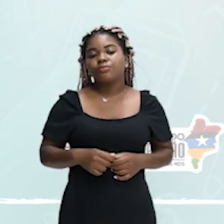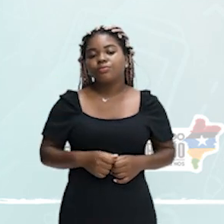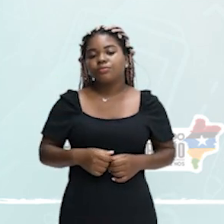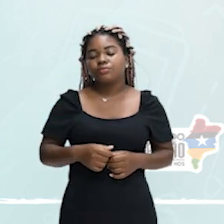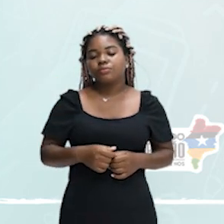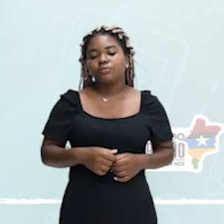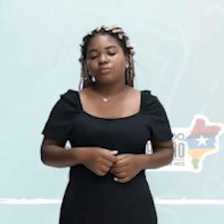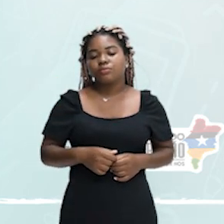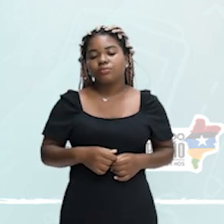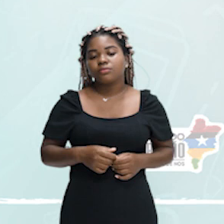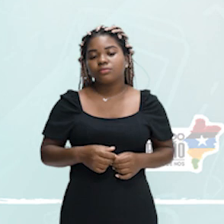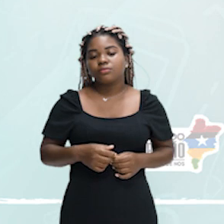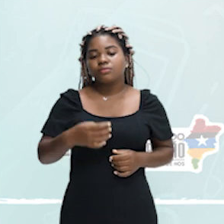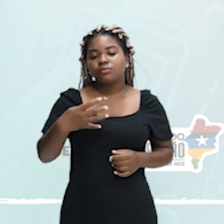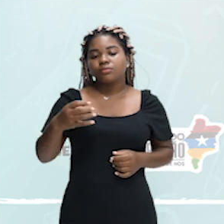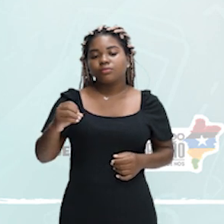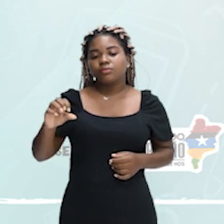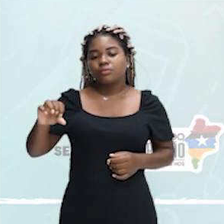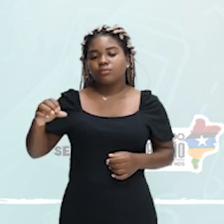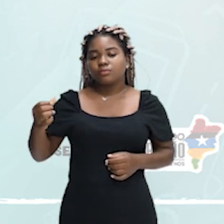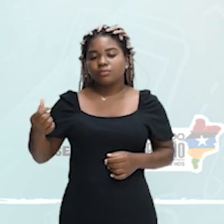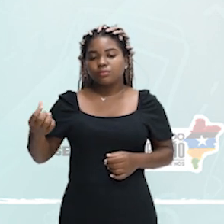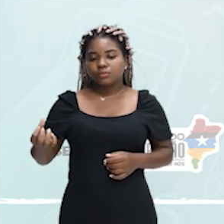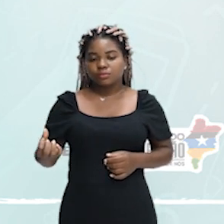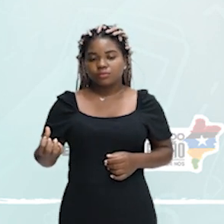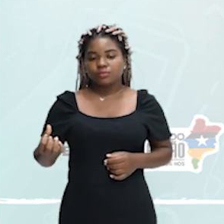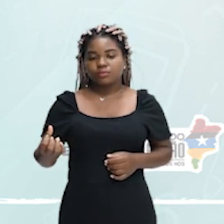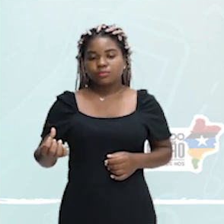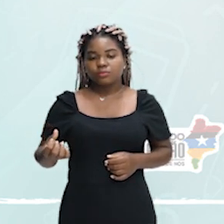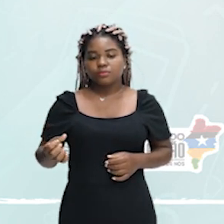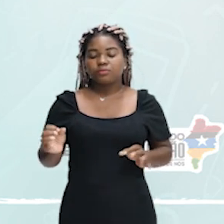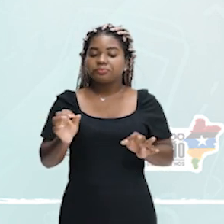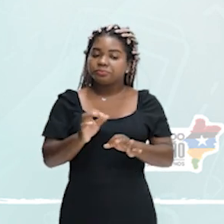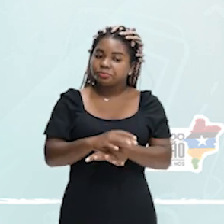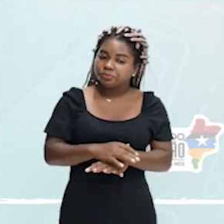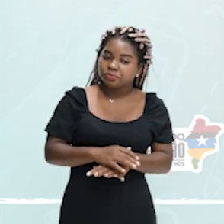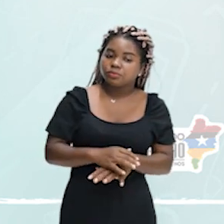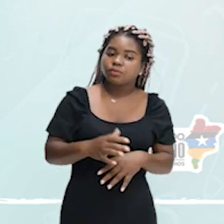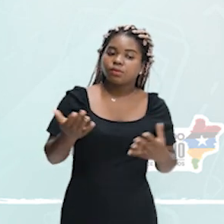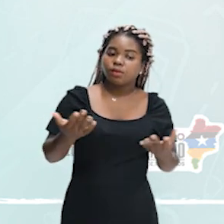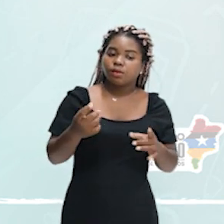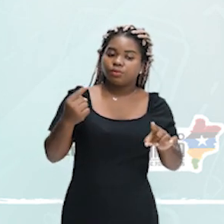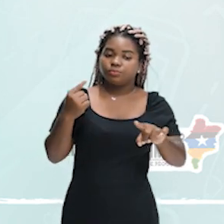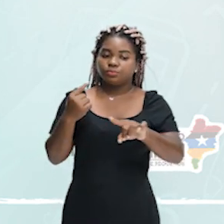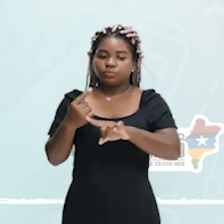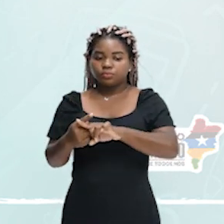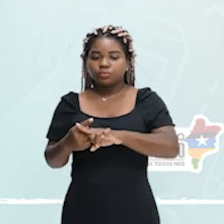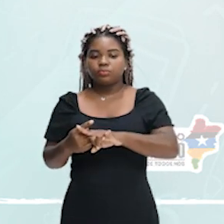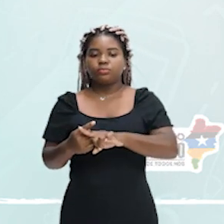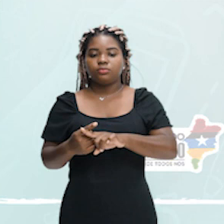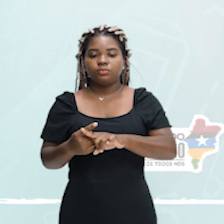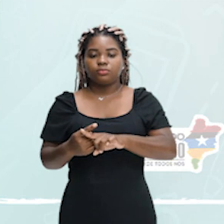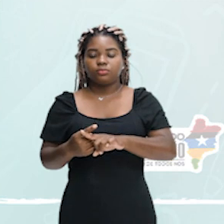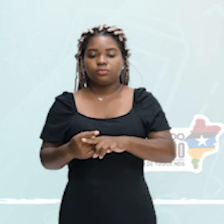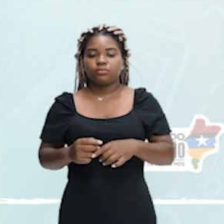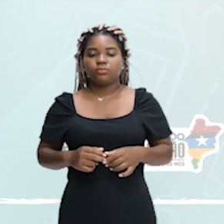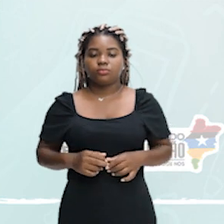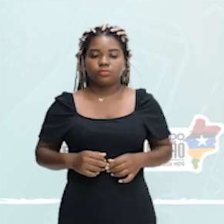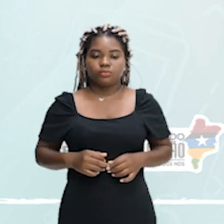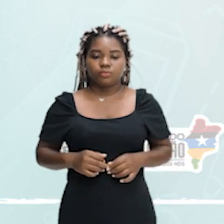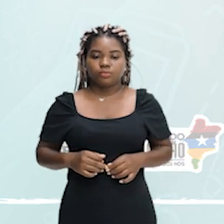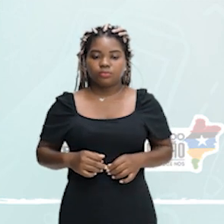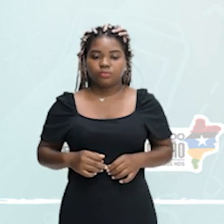meu povo? É o 4.096. E aí, eu faço a multiplicação do 100 pelo